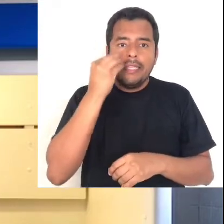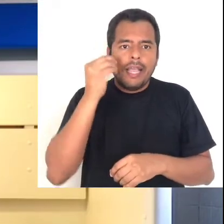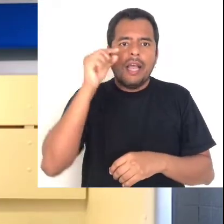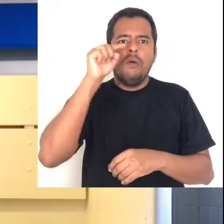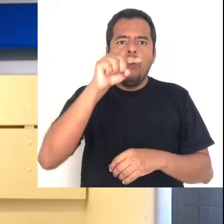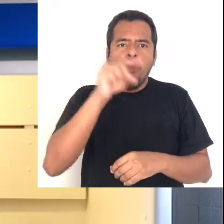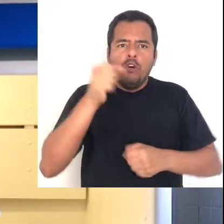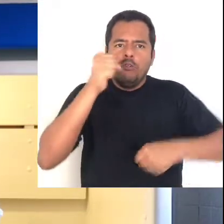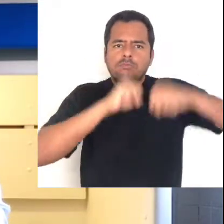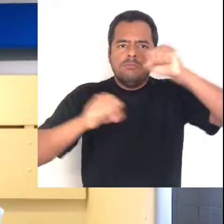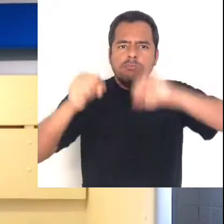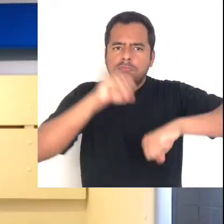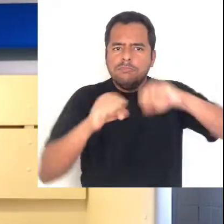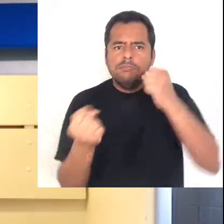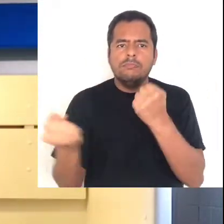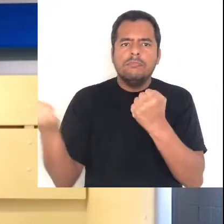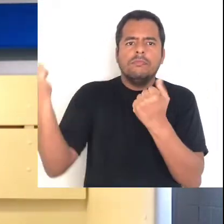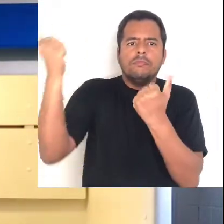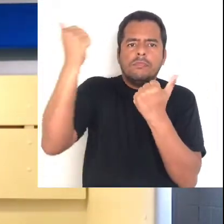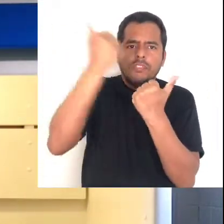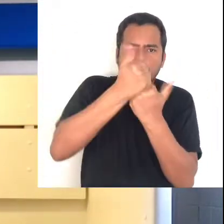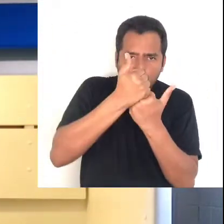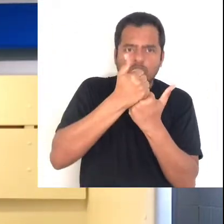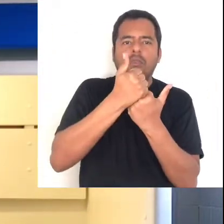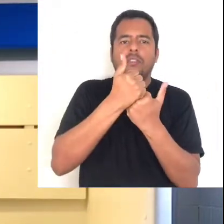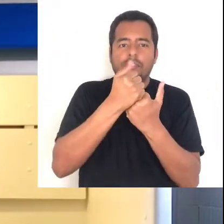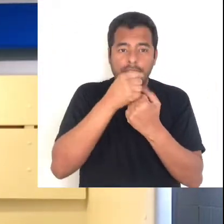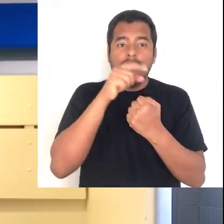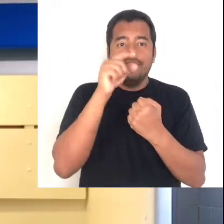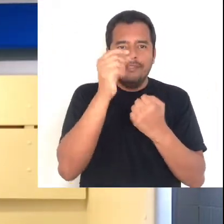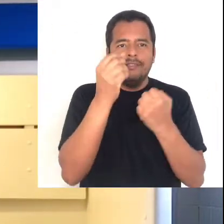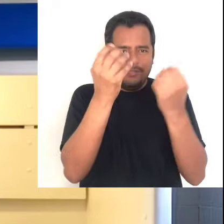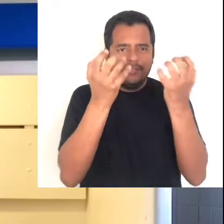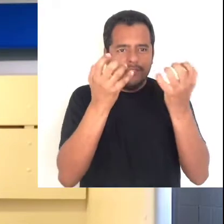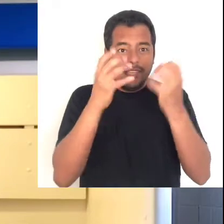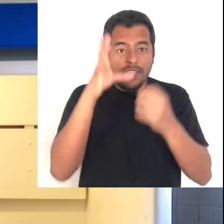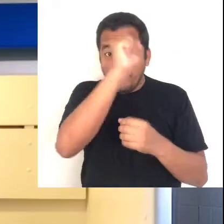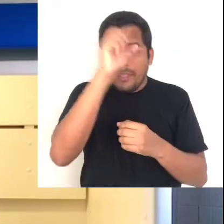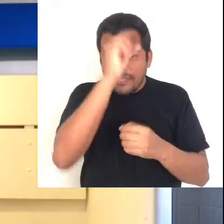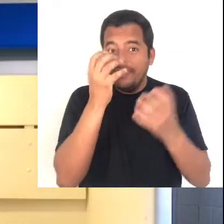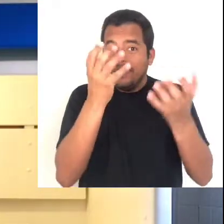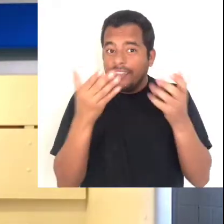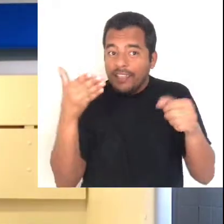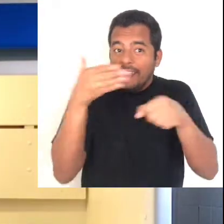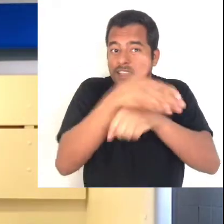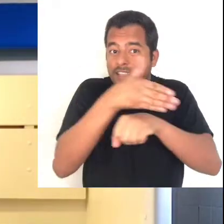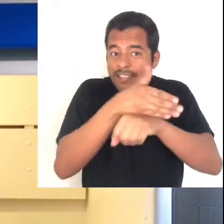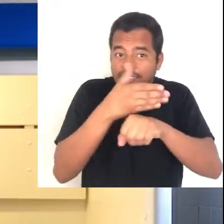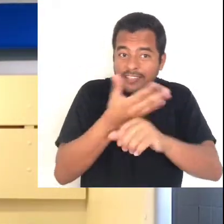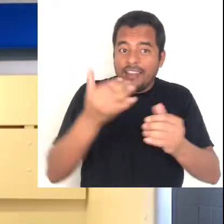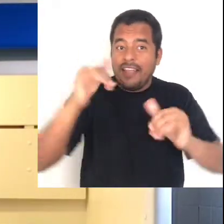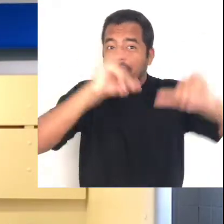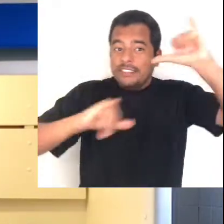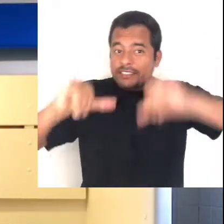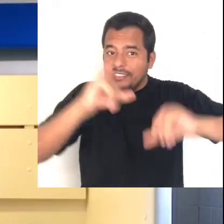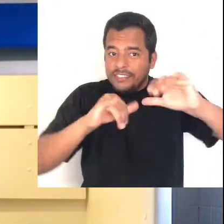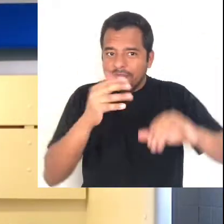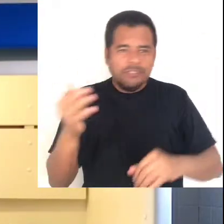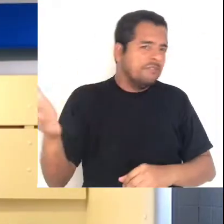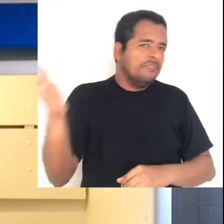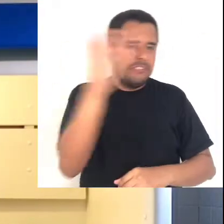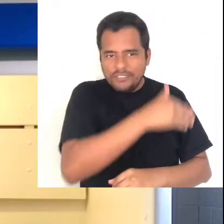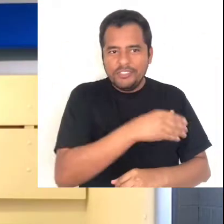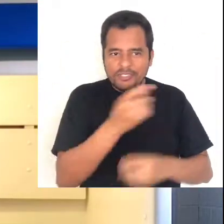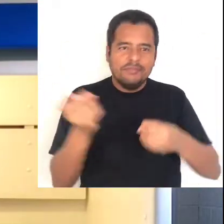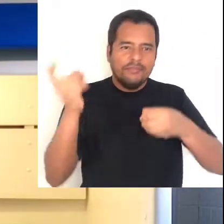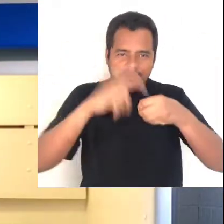experimental sobre as reações de substituições alifáticas. Querem aprender? Querem entrar nesse universo da química? Então